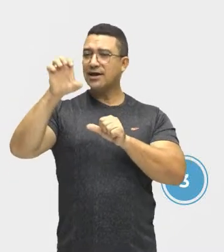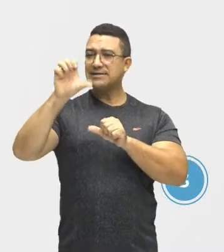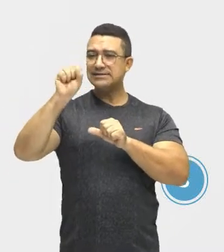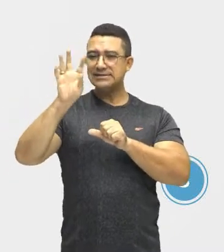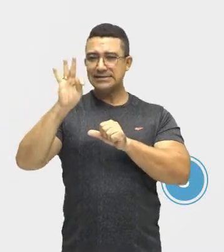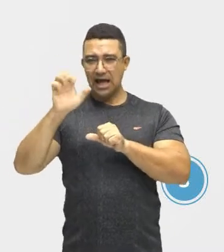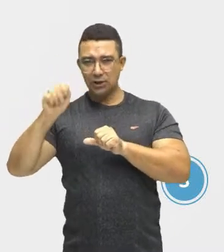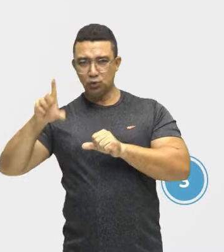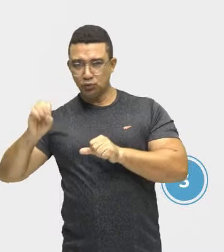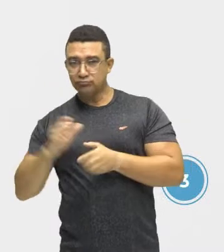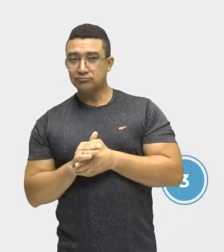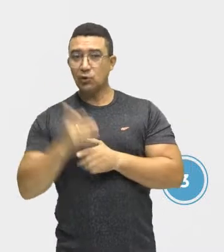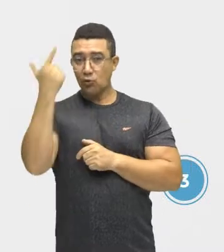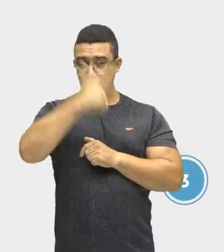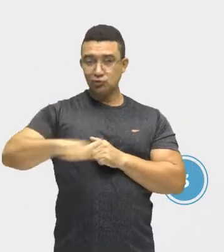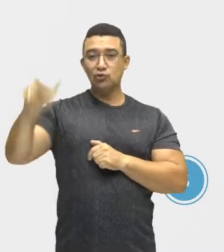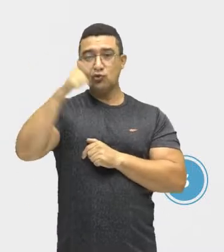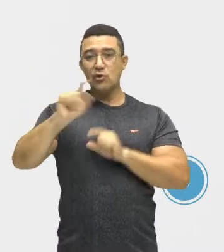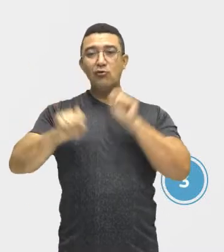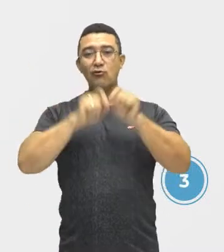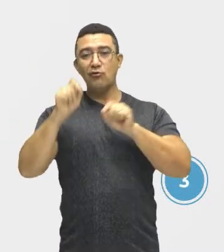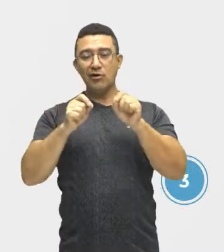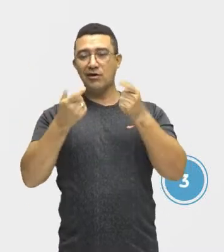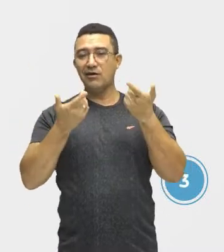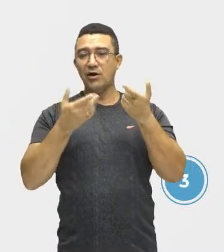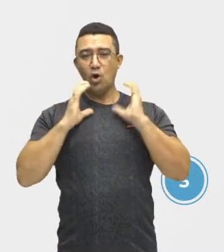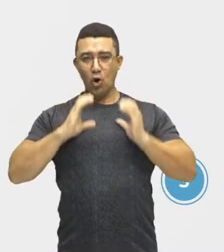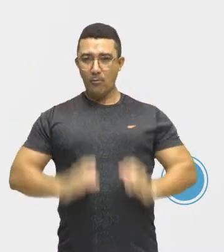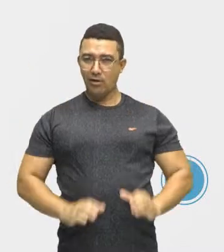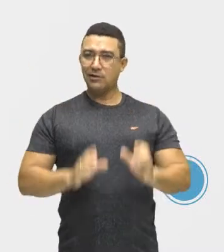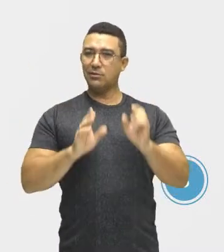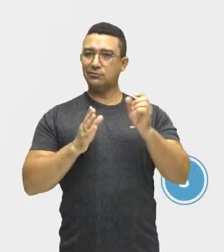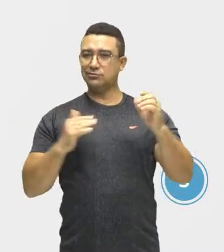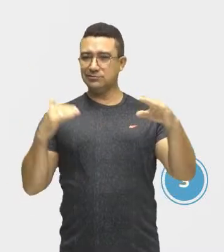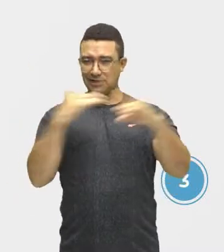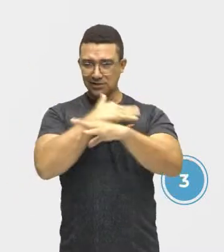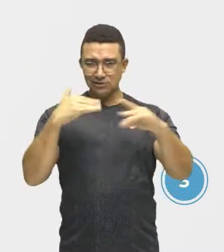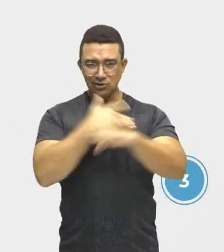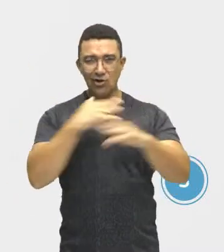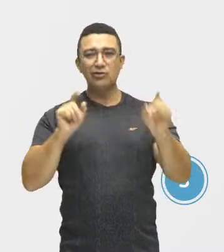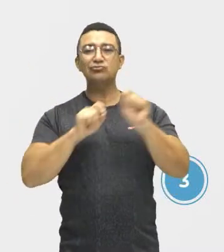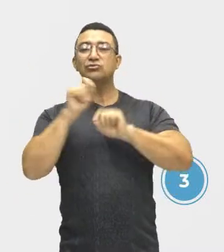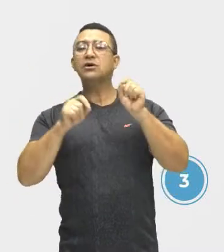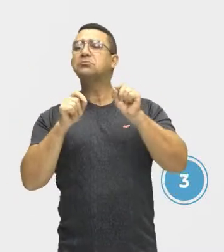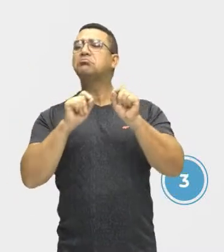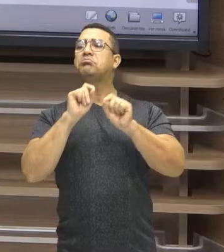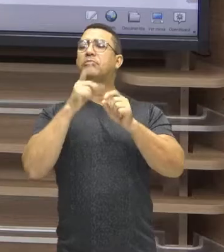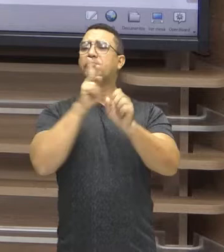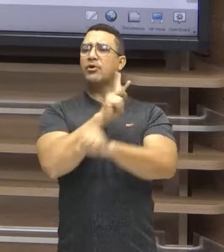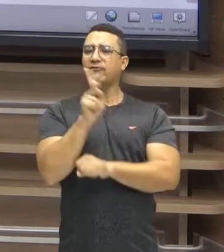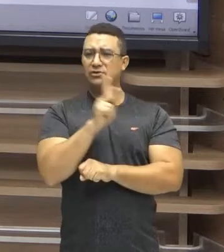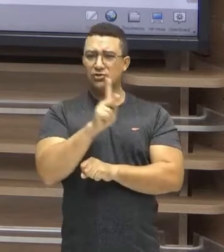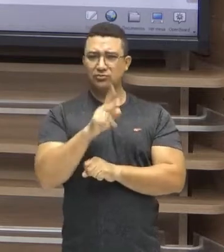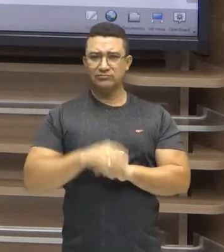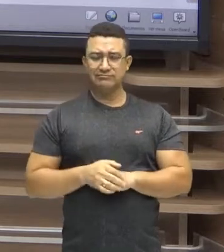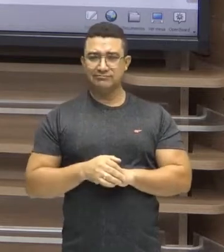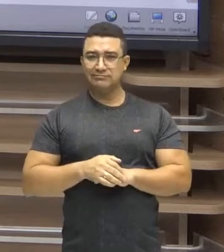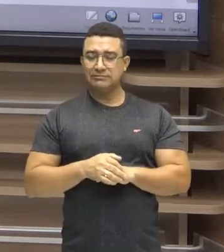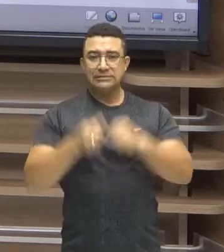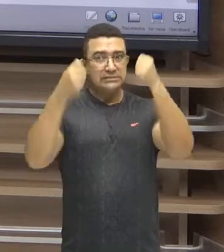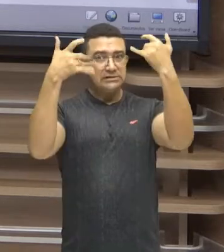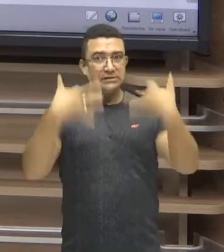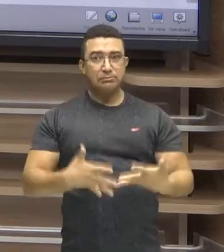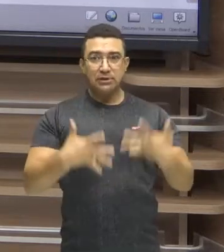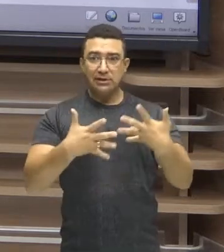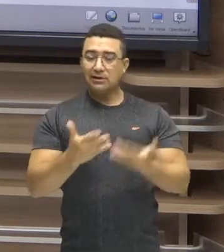estado, estado aparente, estado transitório, estado permanente. Professor, me explique melhor